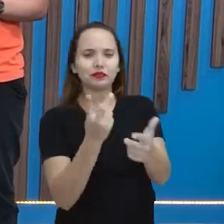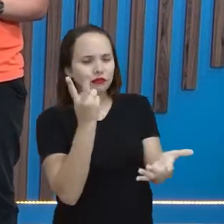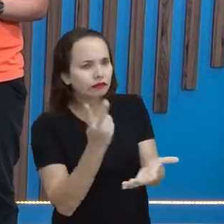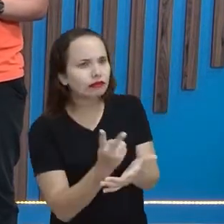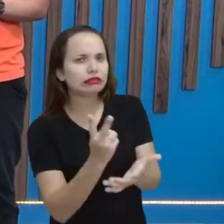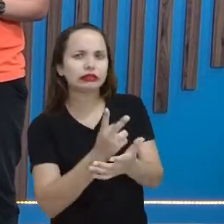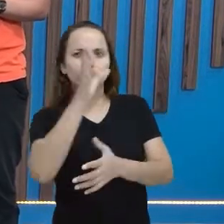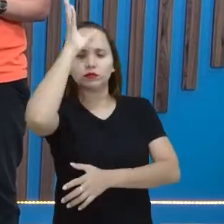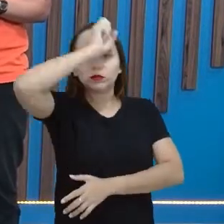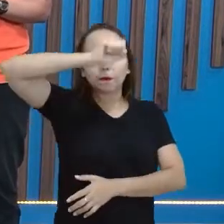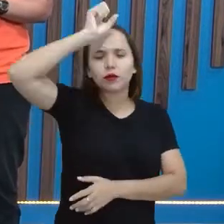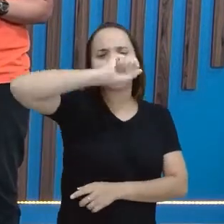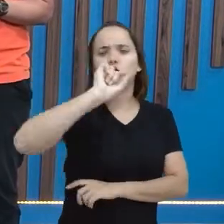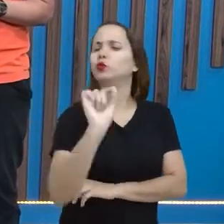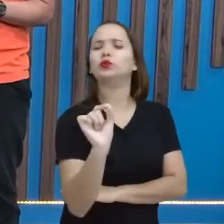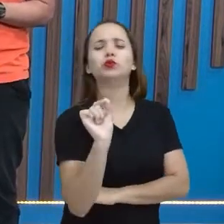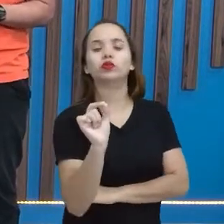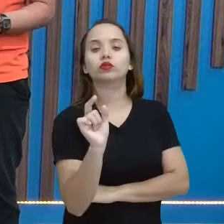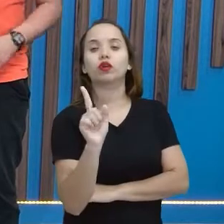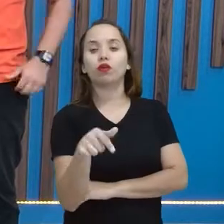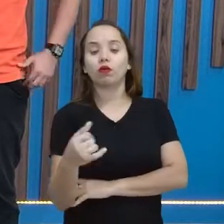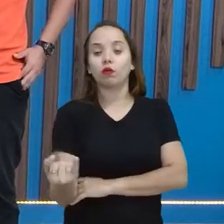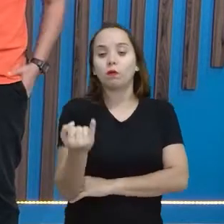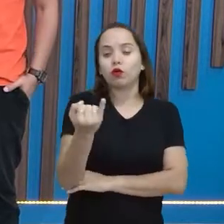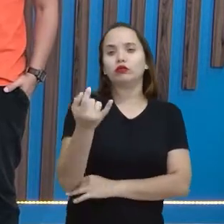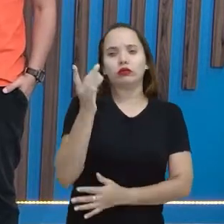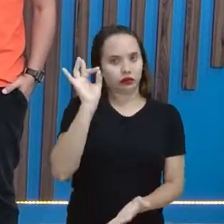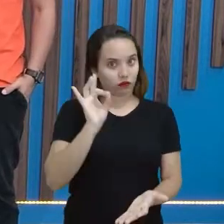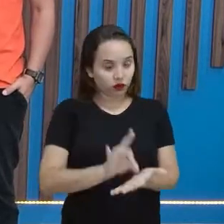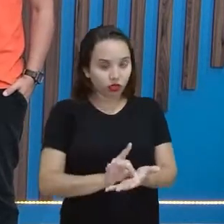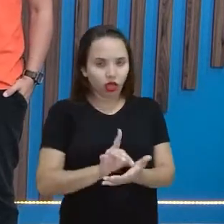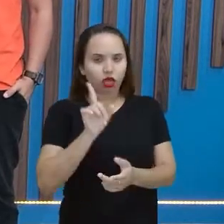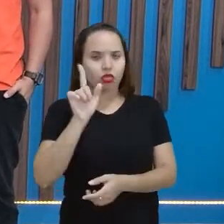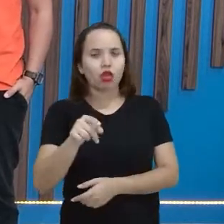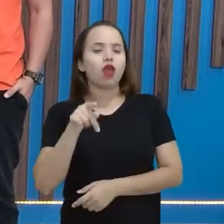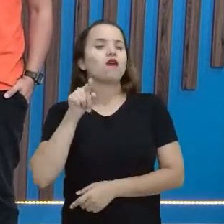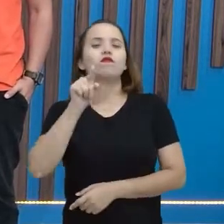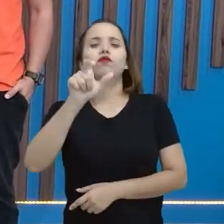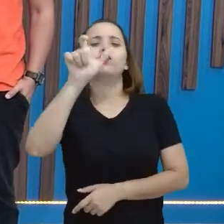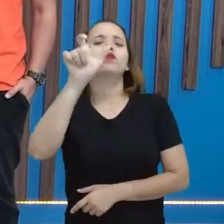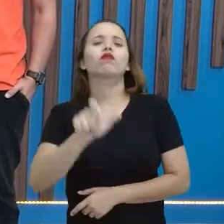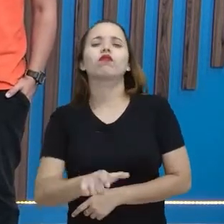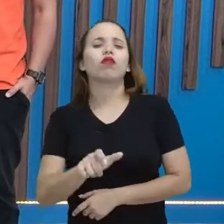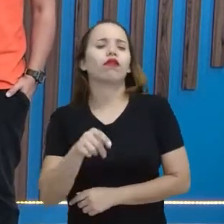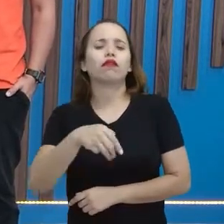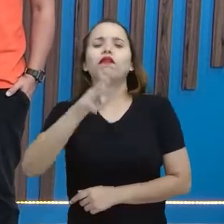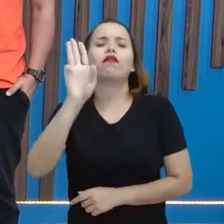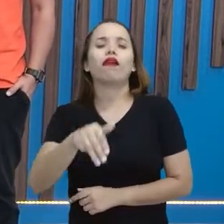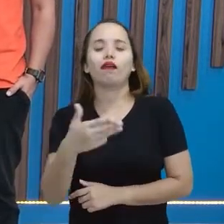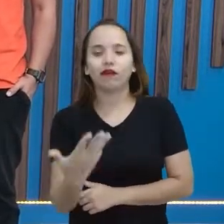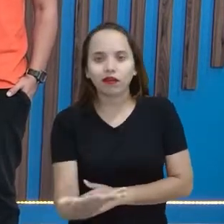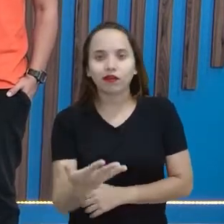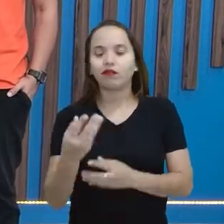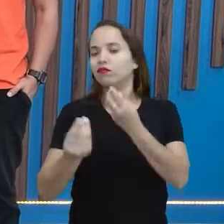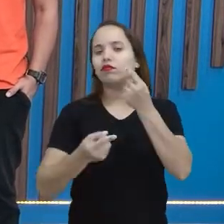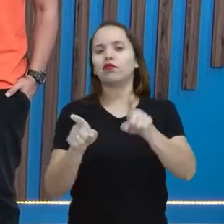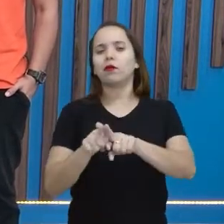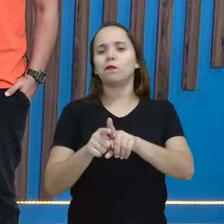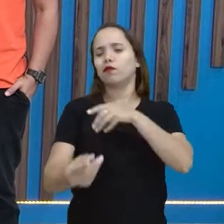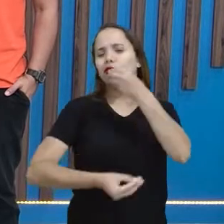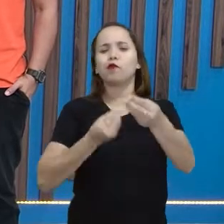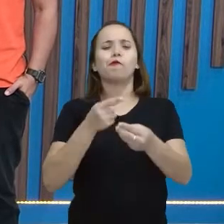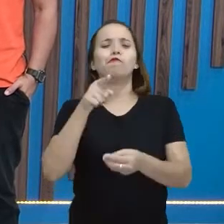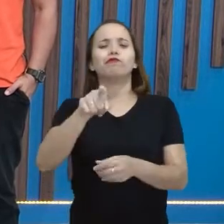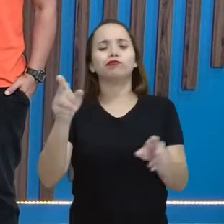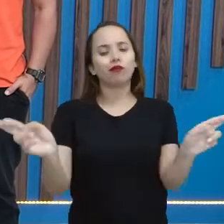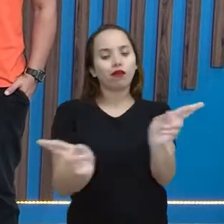vem aprendendo que o que importa de fato é quem você é. É como você se relaciona com as pessoas.